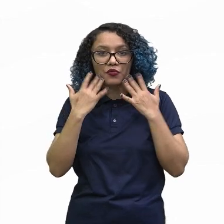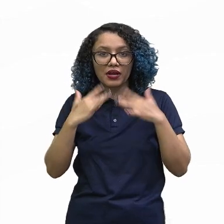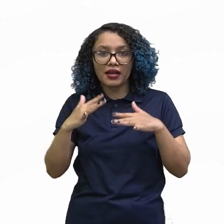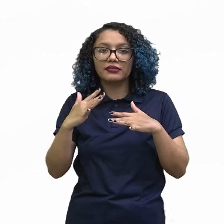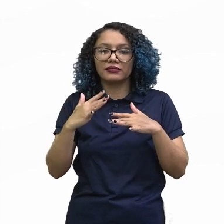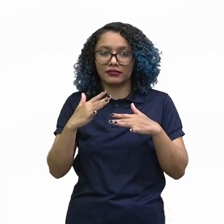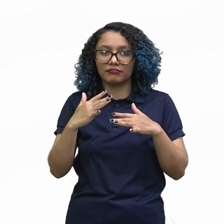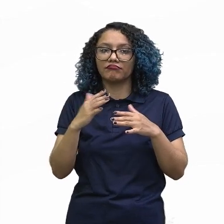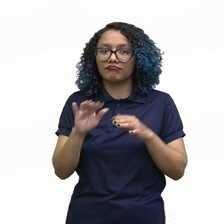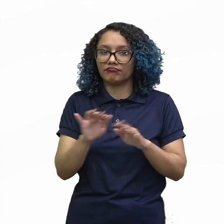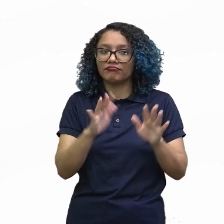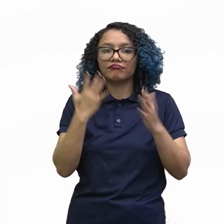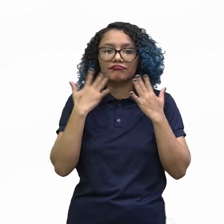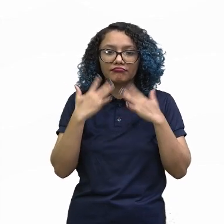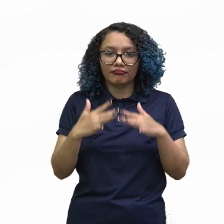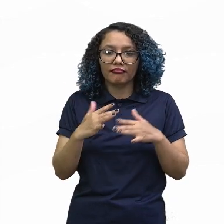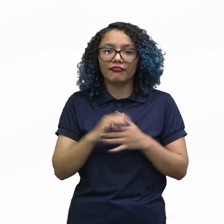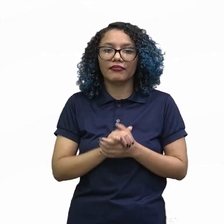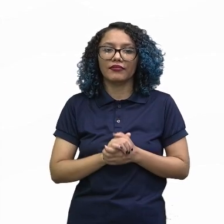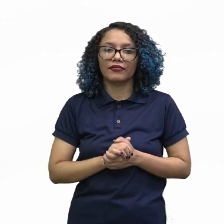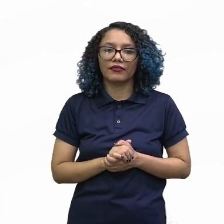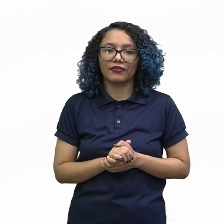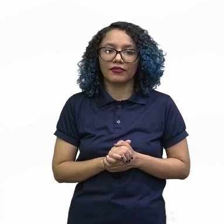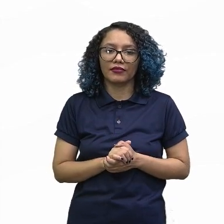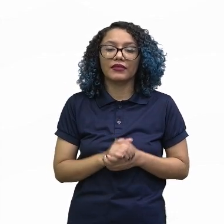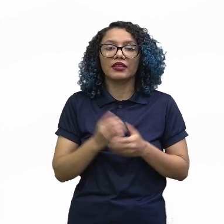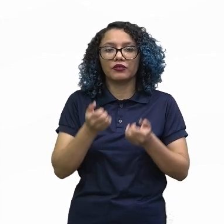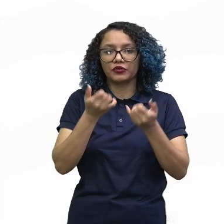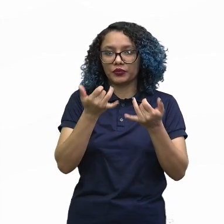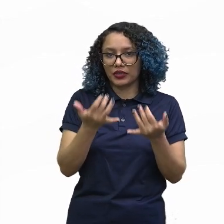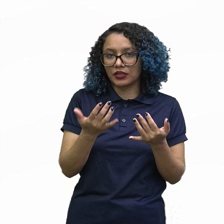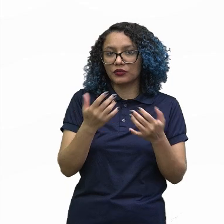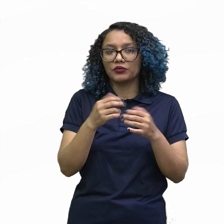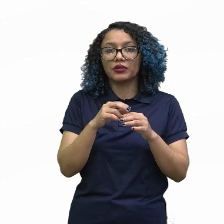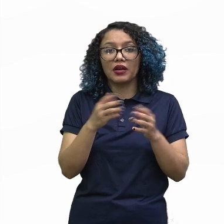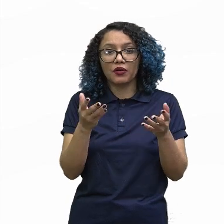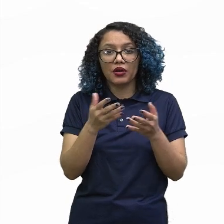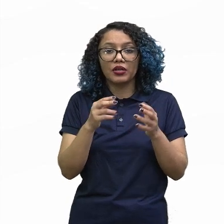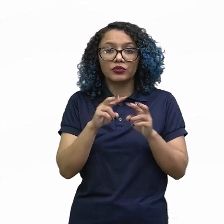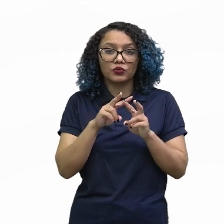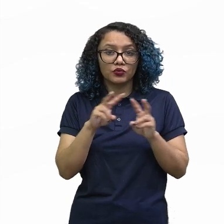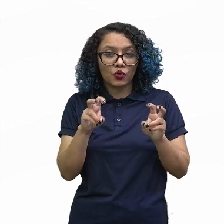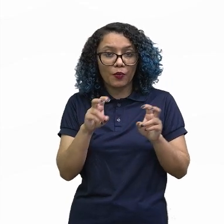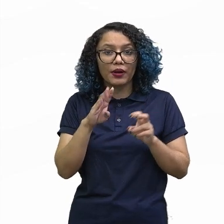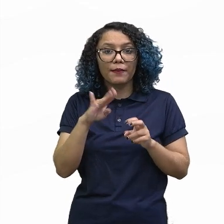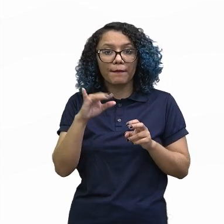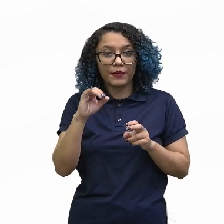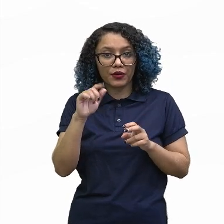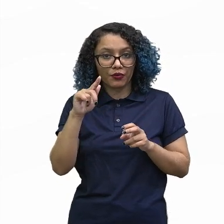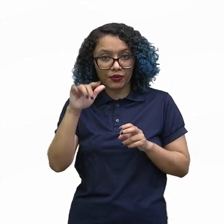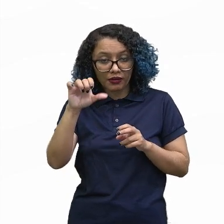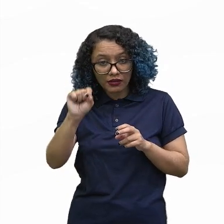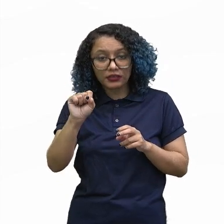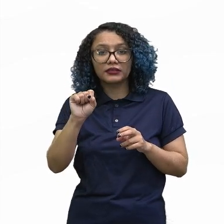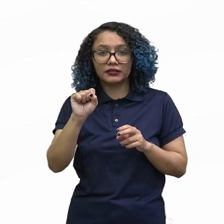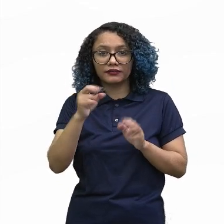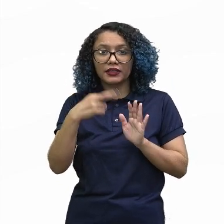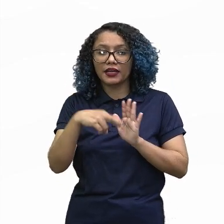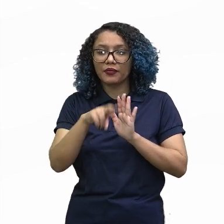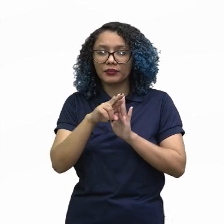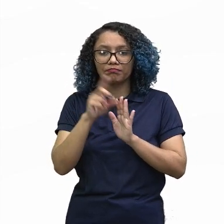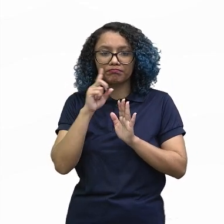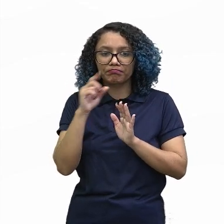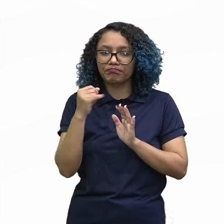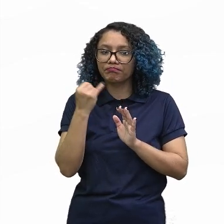soluções. Então, vejam que eu estou falando do biogás, que nós vamos ver daqui a pouco, que representa isso, que é muito